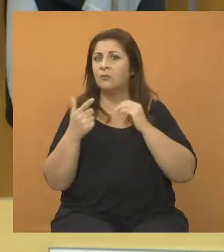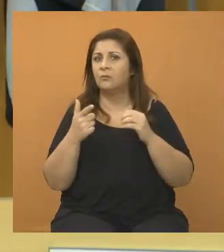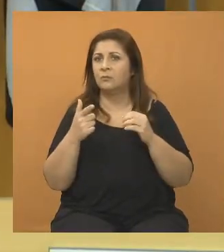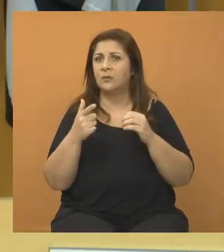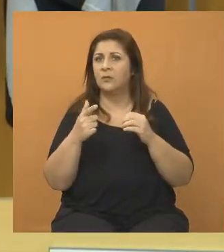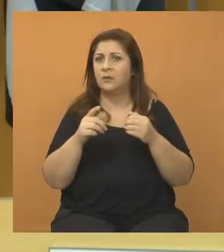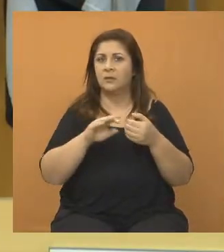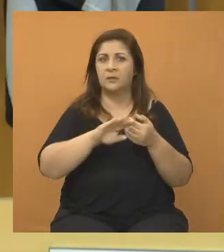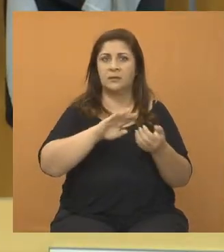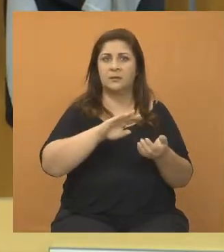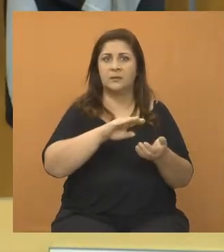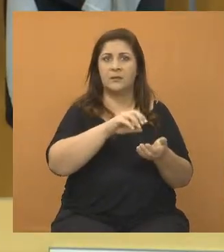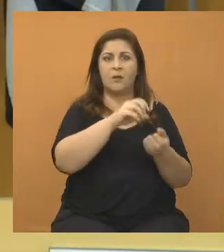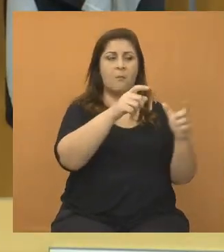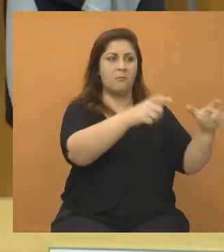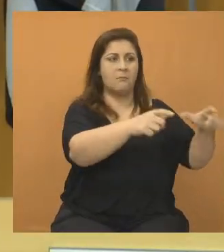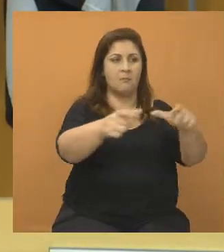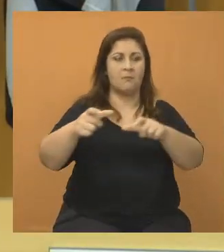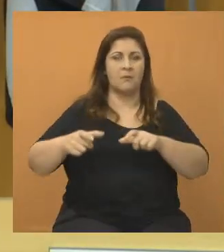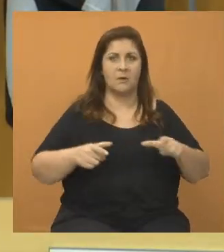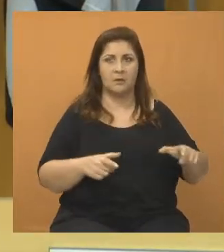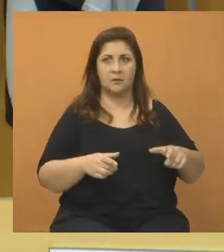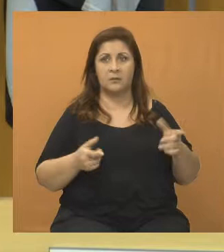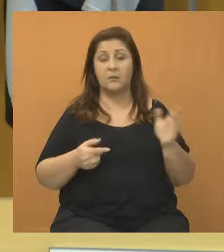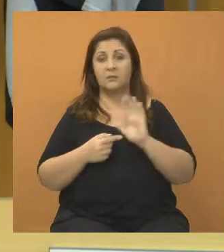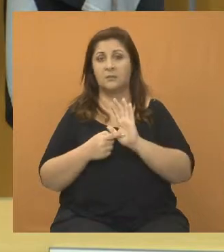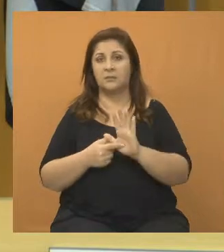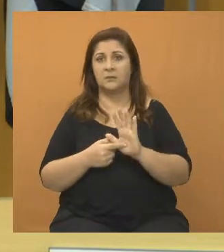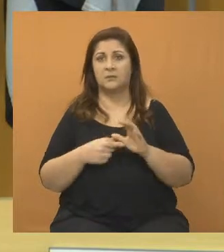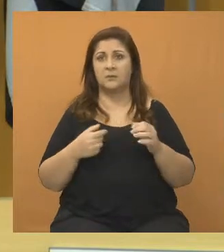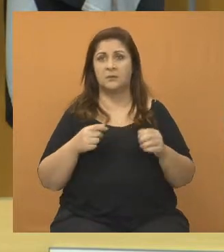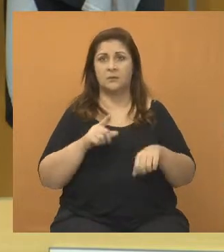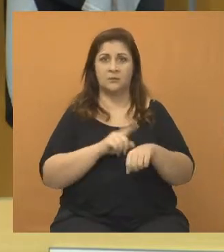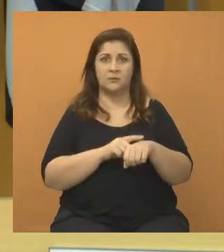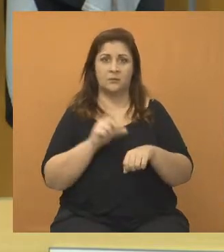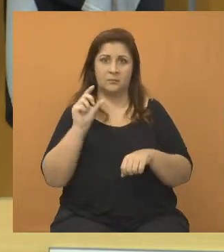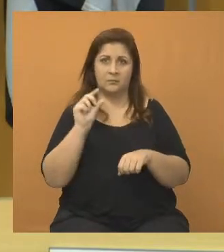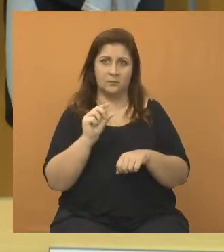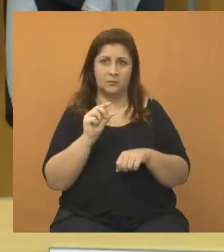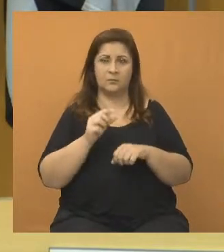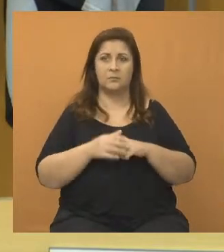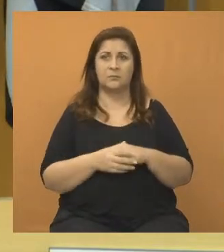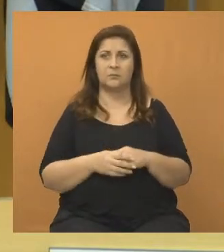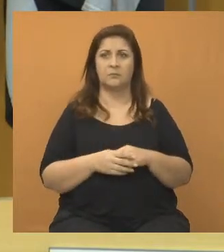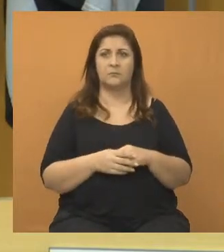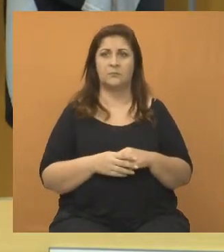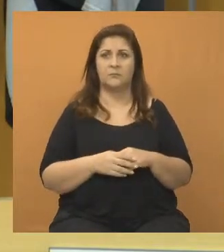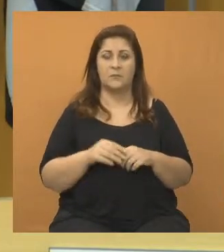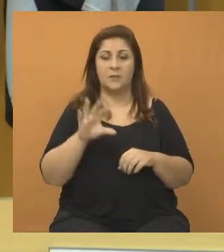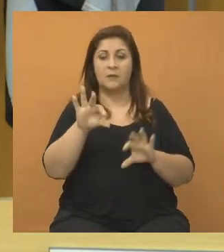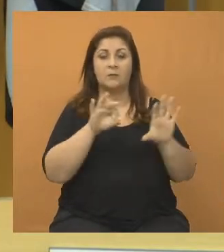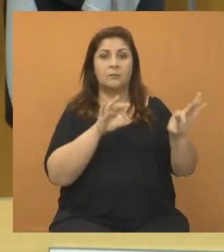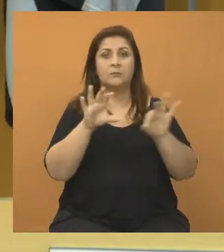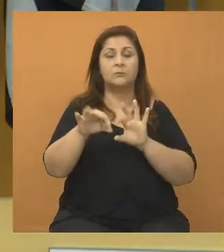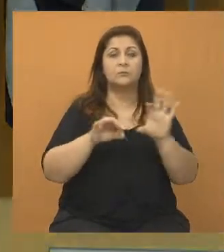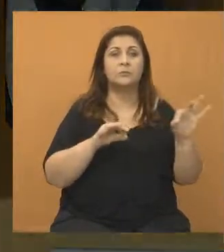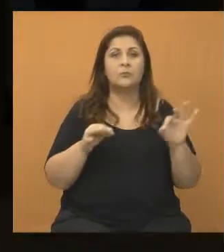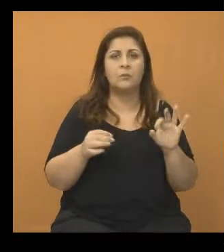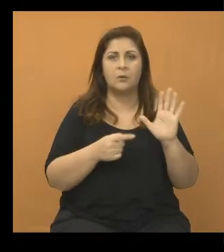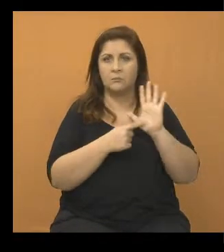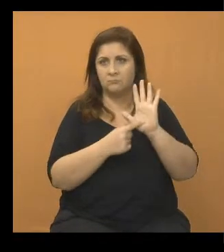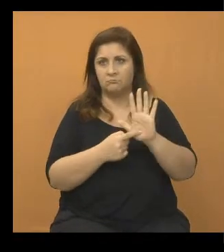descentralização, haveria muitos projetos estruturantes. Aqui na apresentação, a gente tem tempo curto, não dá para falar tudo. Então, a gente escolhe alguns pontos para